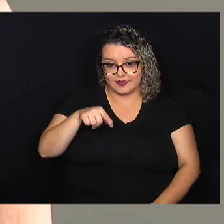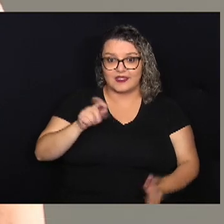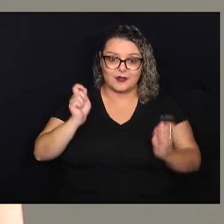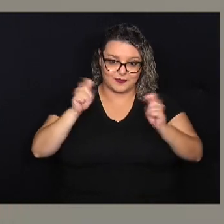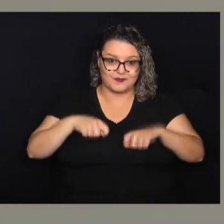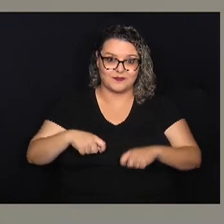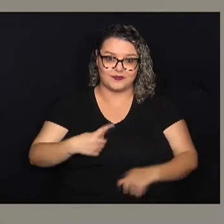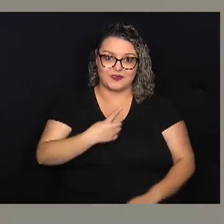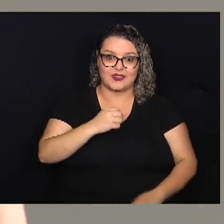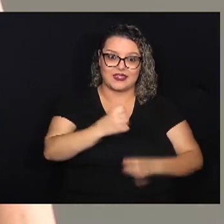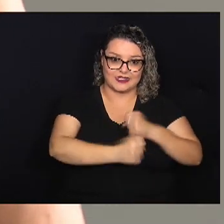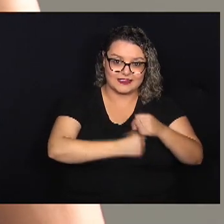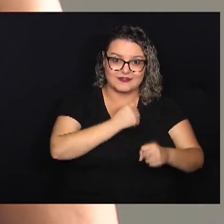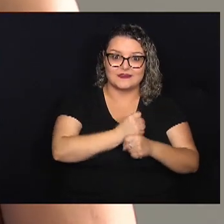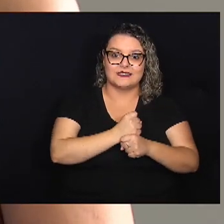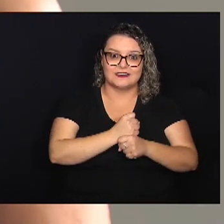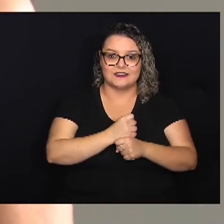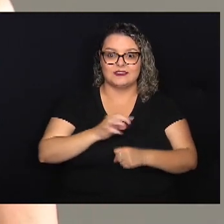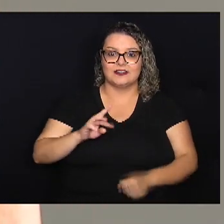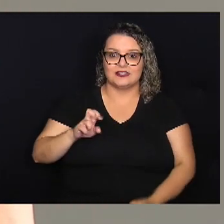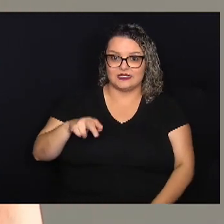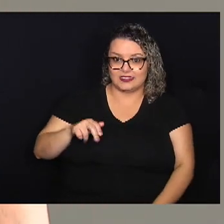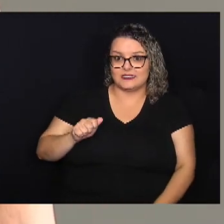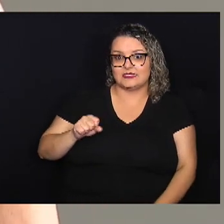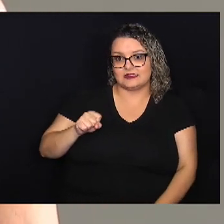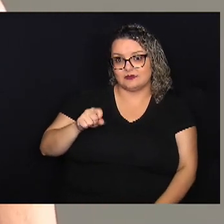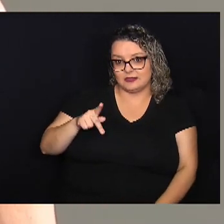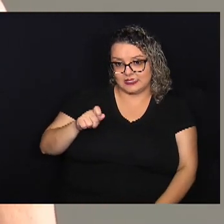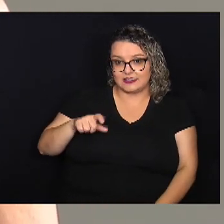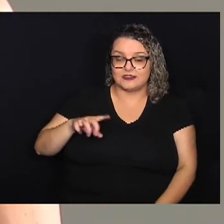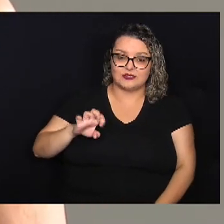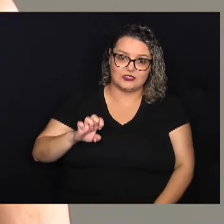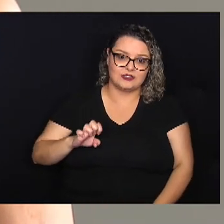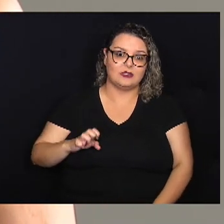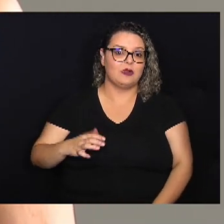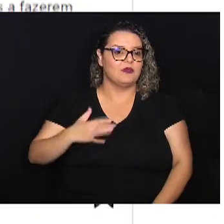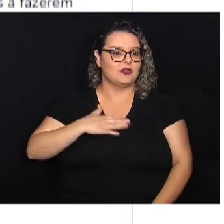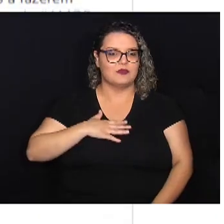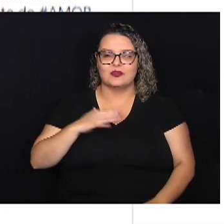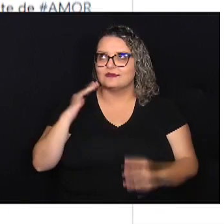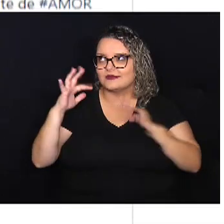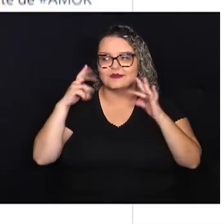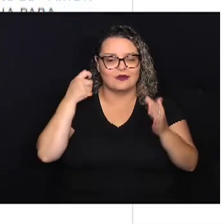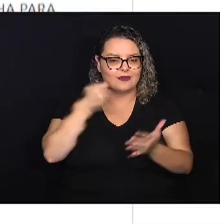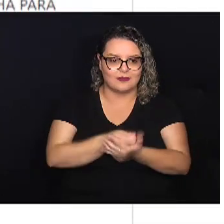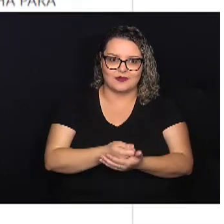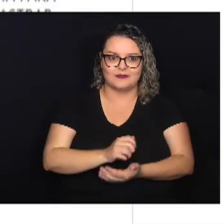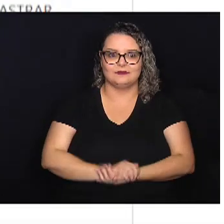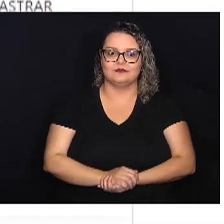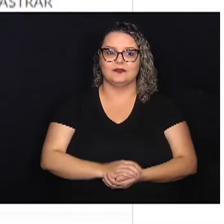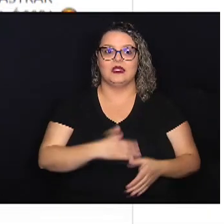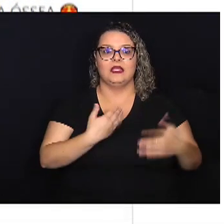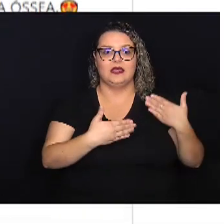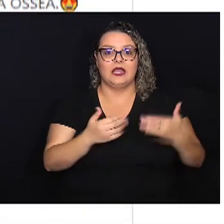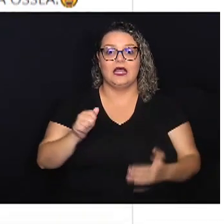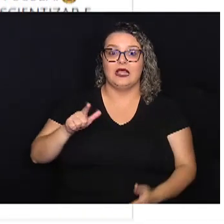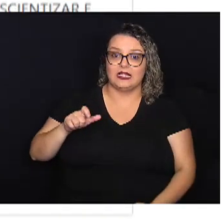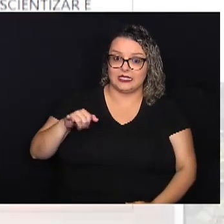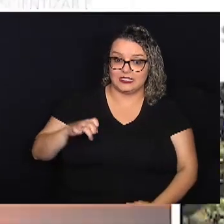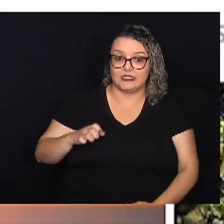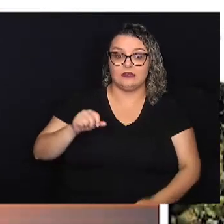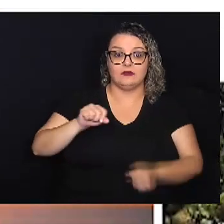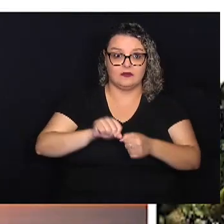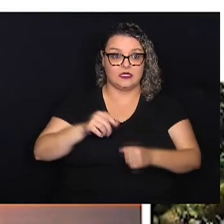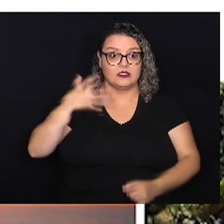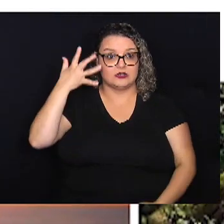com 10 anos de transplante, então para mim foi uma enorme realização. Atualmente, a Aline ainda faz palestras